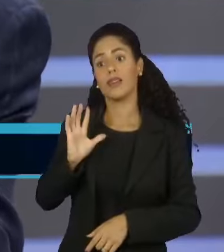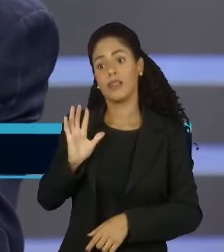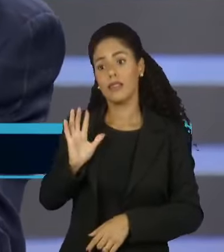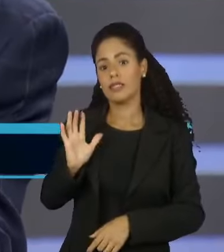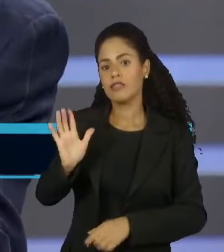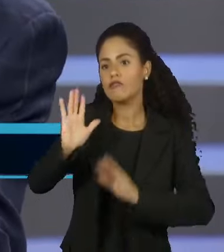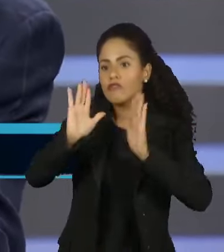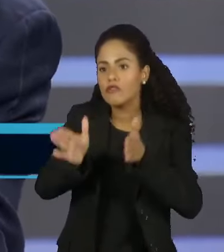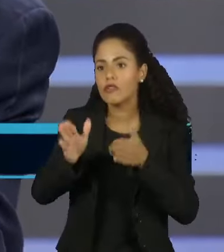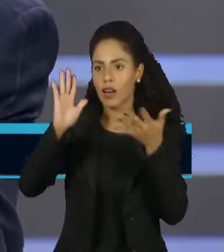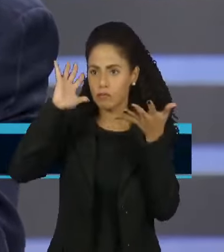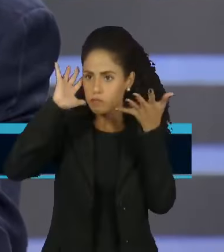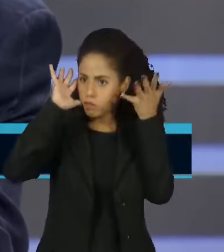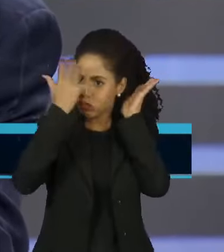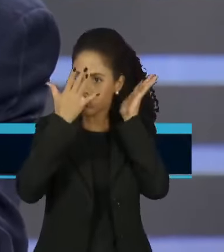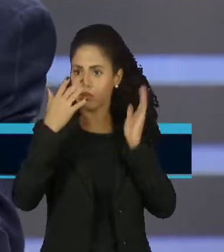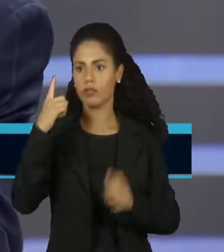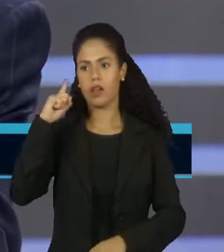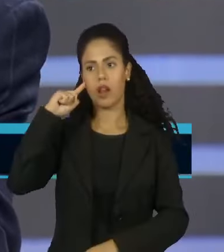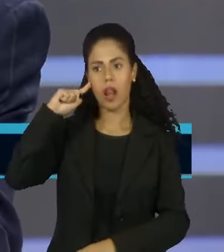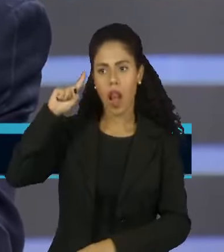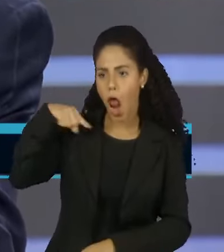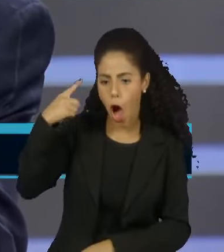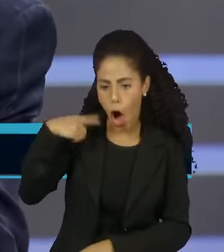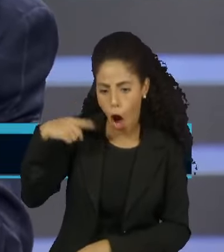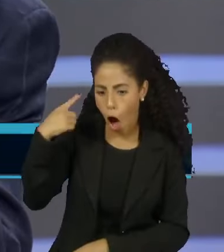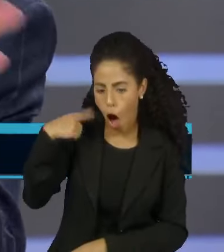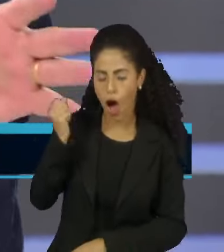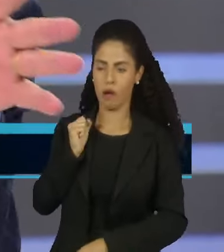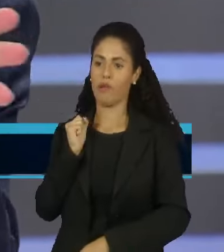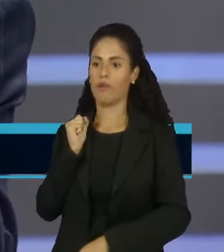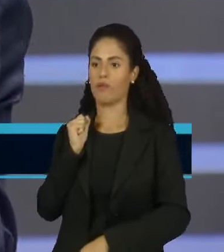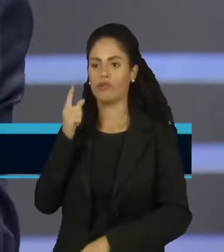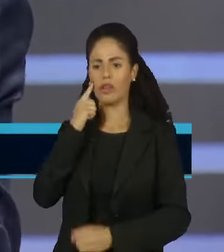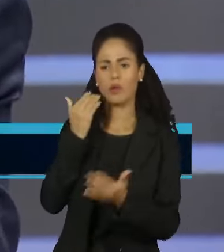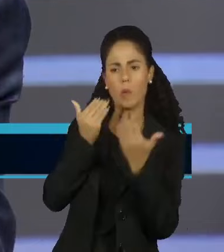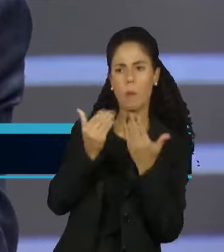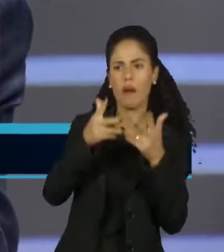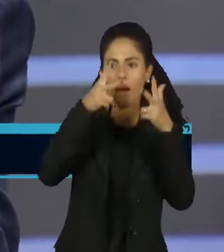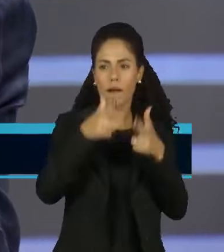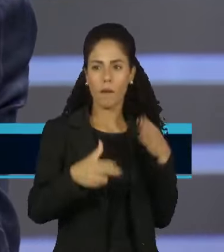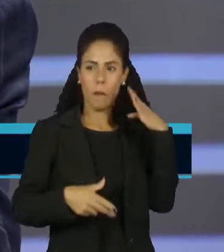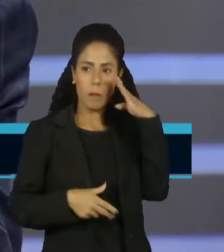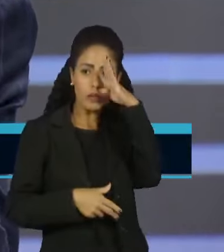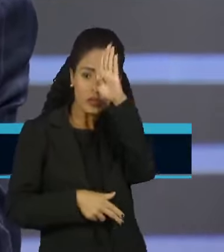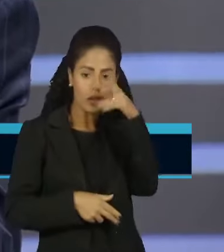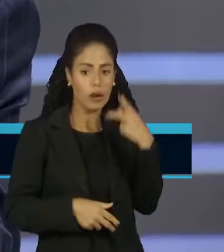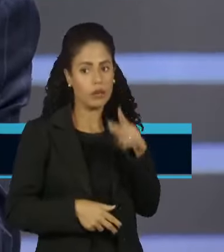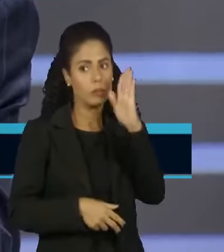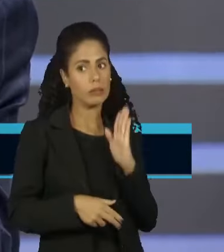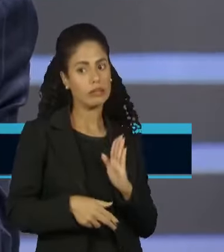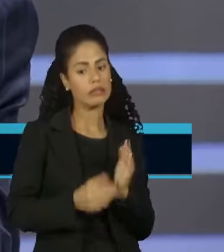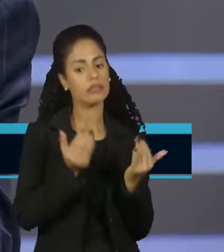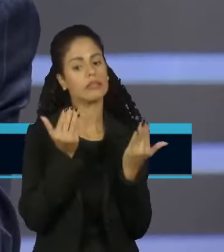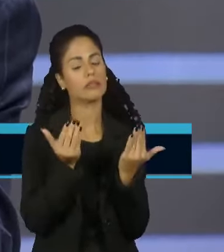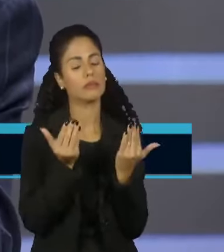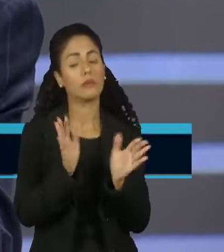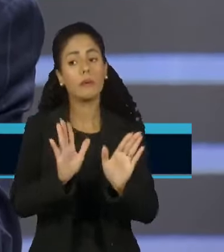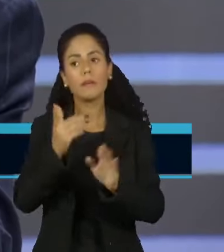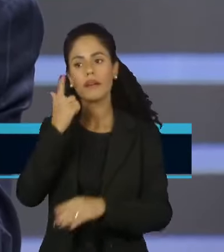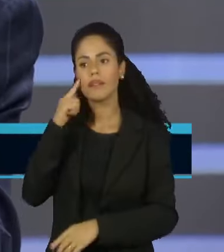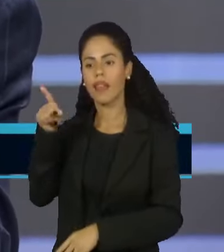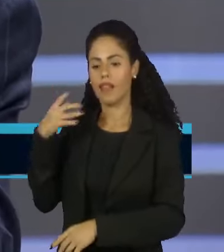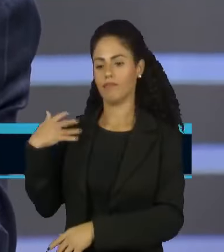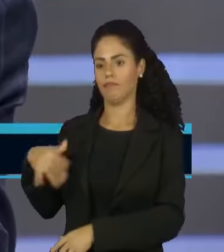já chamaram o Milei de é louco, né? Já compararam ele ao Bolsonaro aqui no caso do Brasil e tal, mas o caso é que a